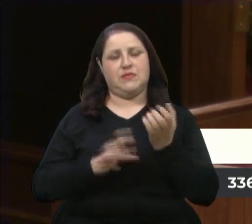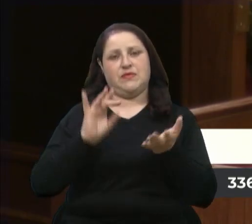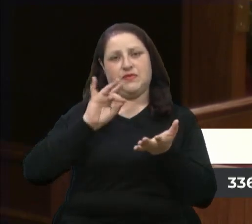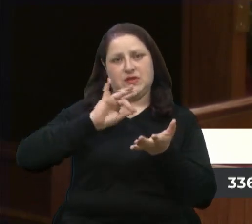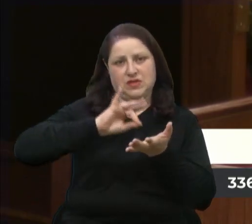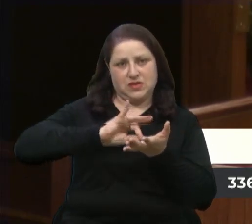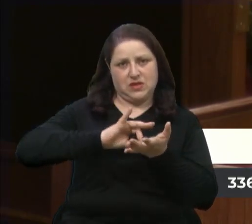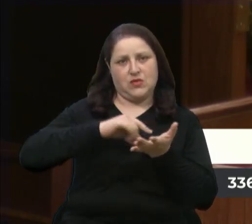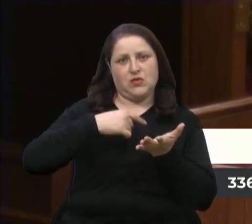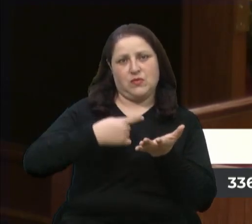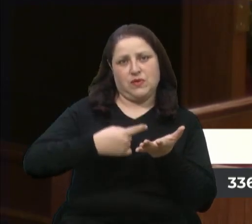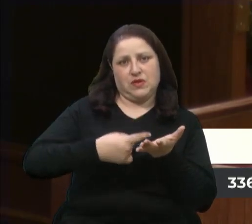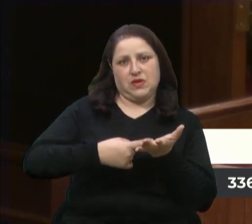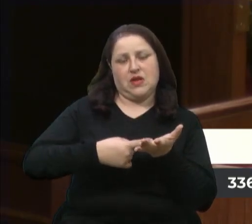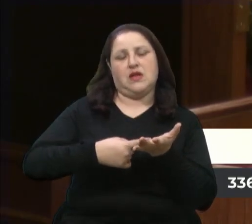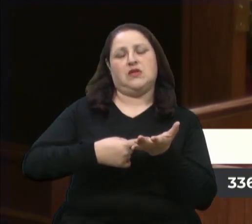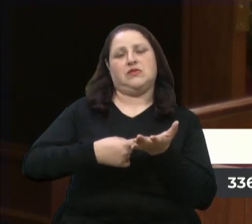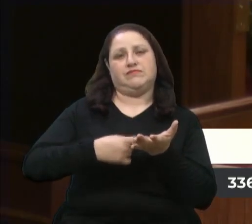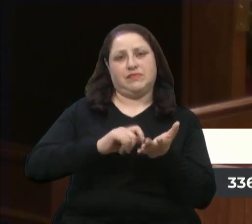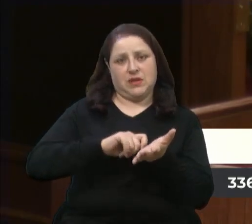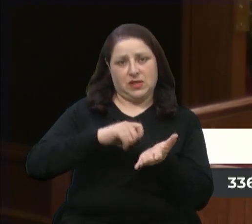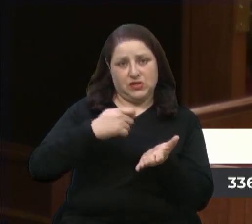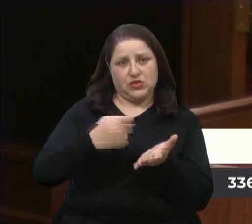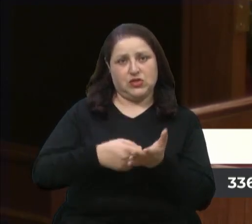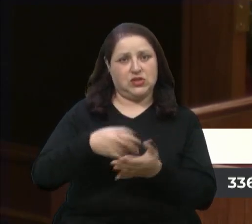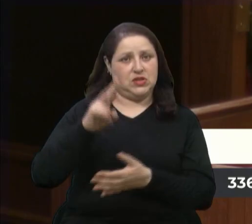e marquemos para segunda-feira,